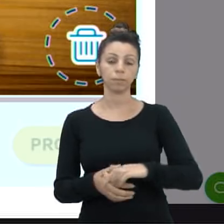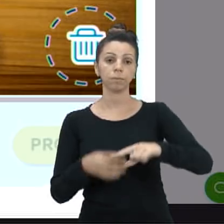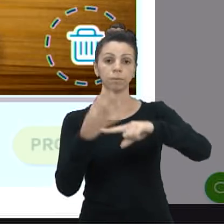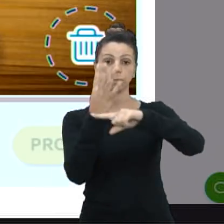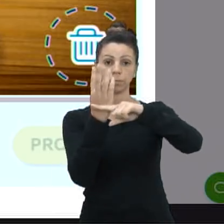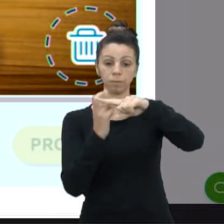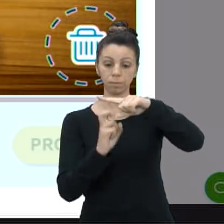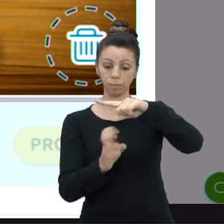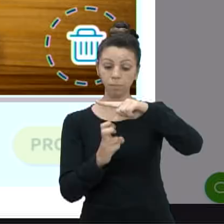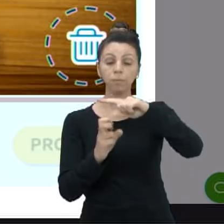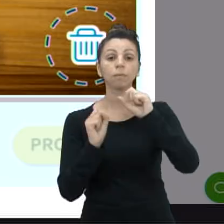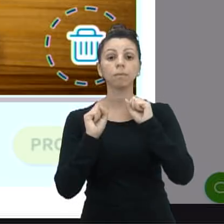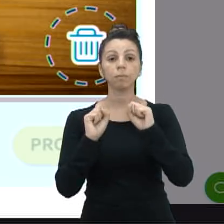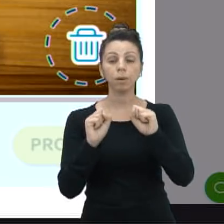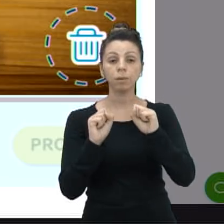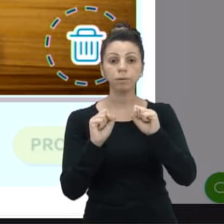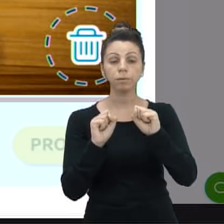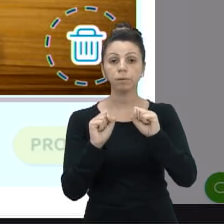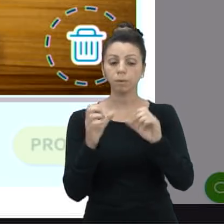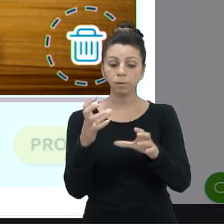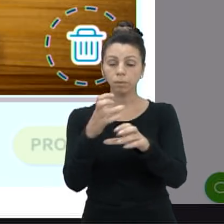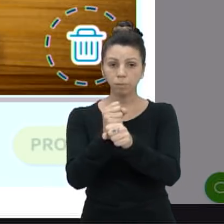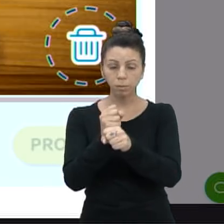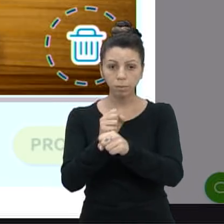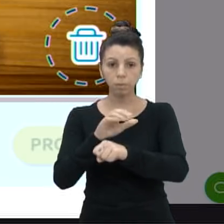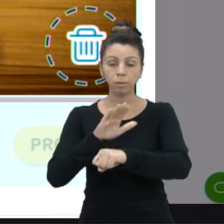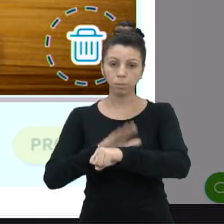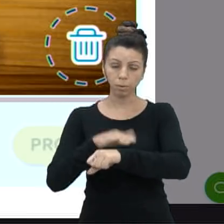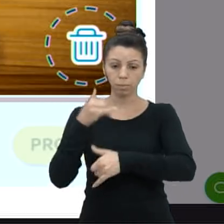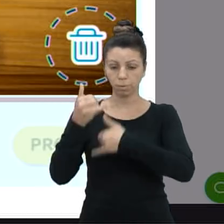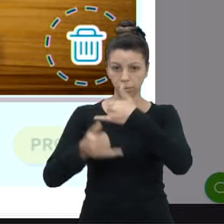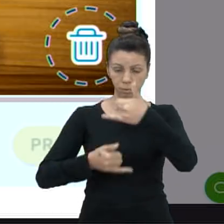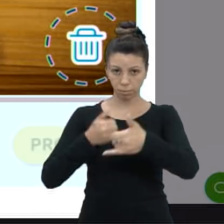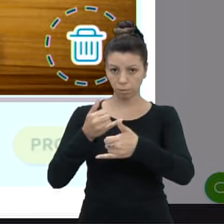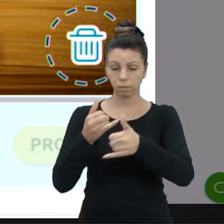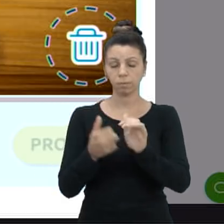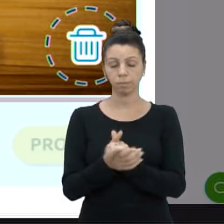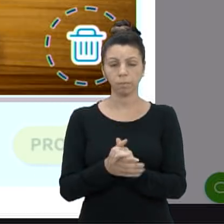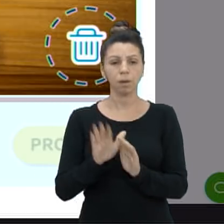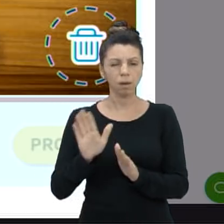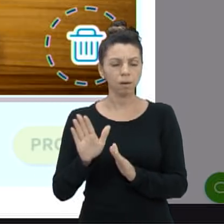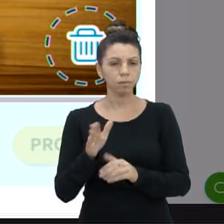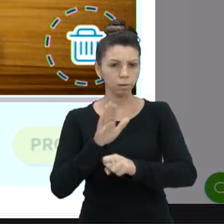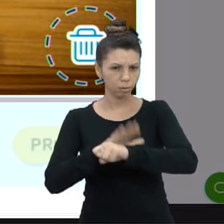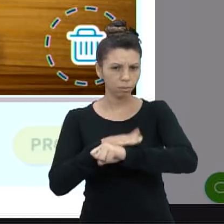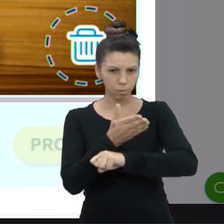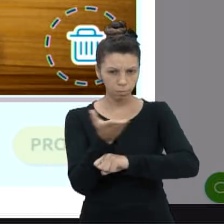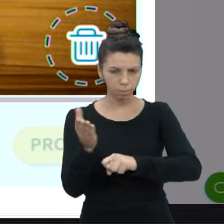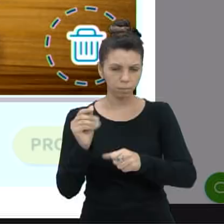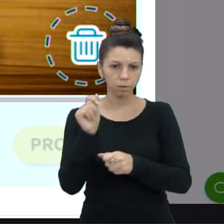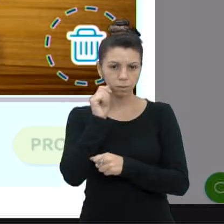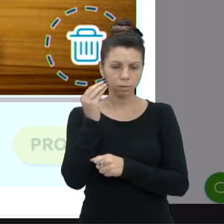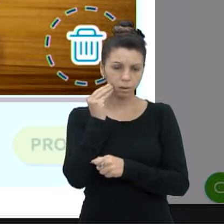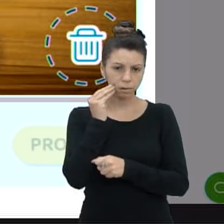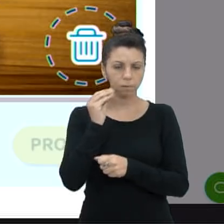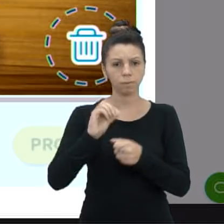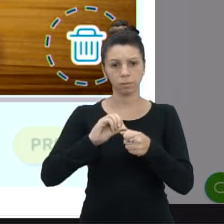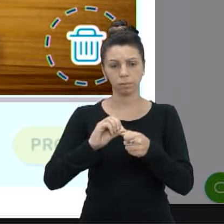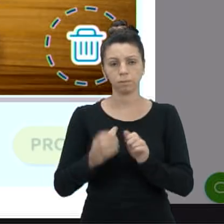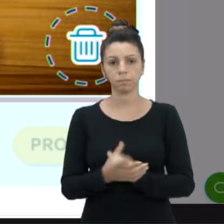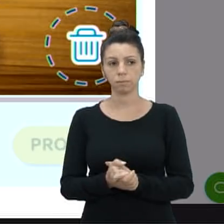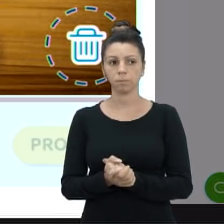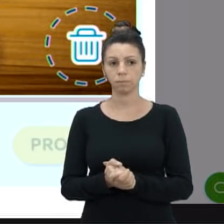4/5, os senhores podem fazer aí a continha com o tempo no jogo de vocês. Eu já vou dar um tempo para vocês realizarem. Porém,